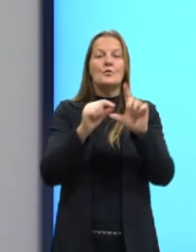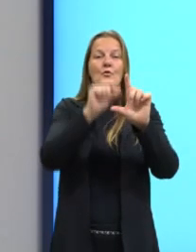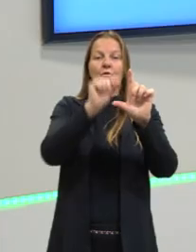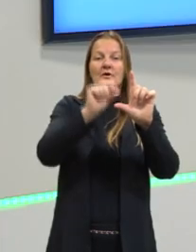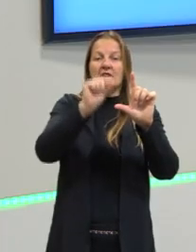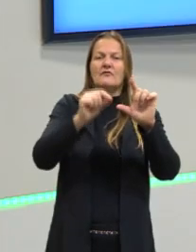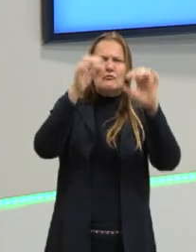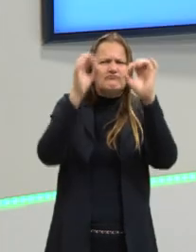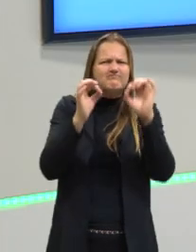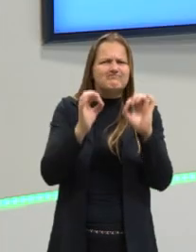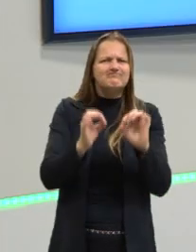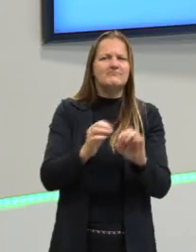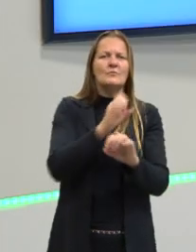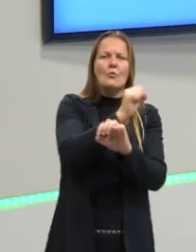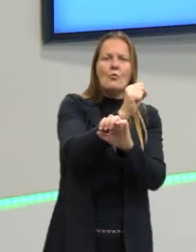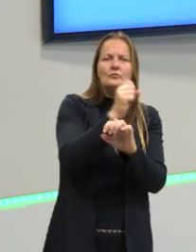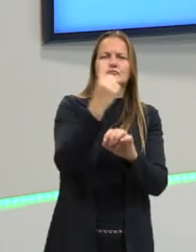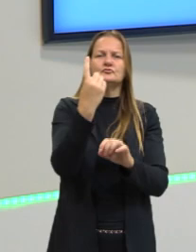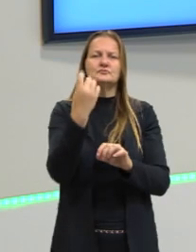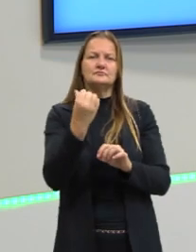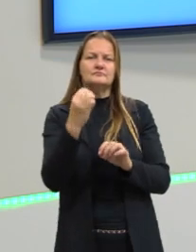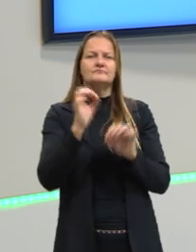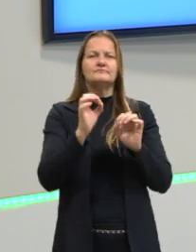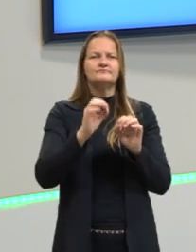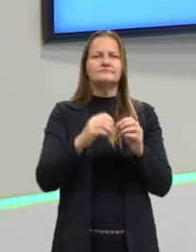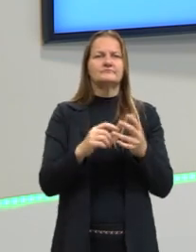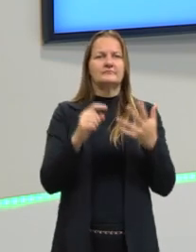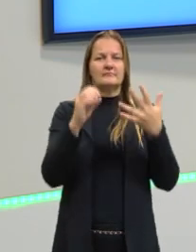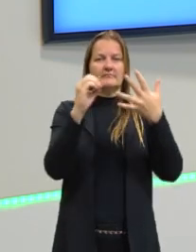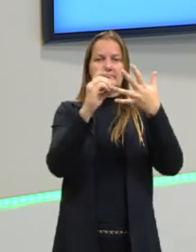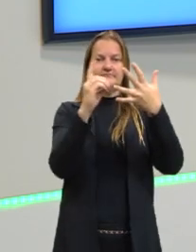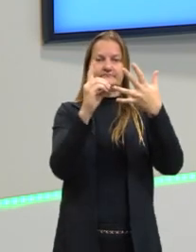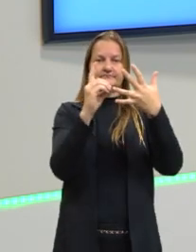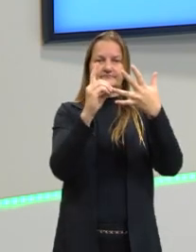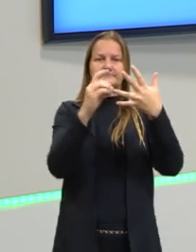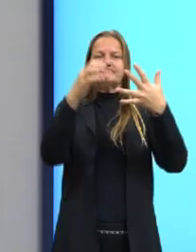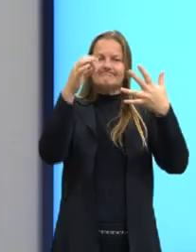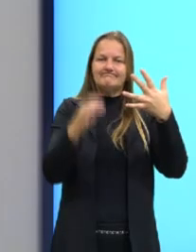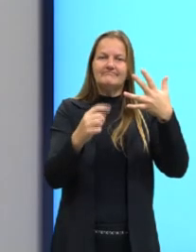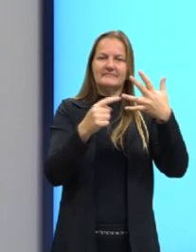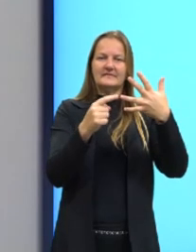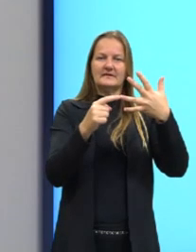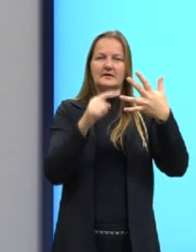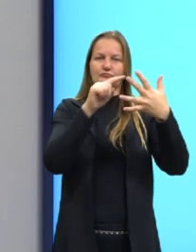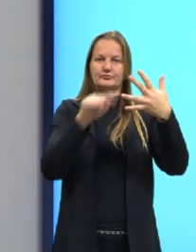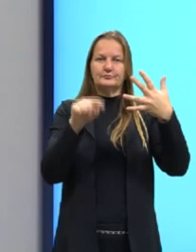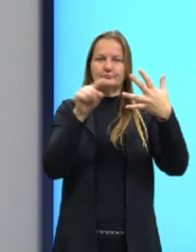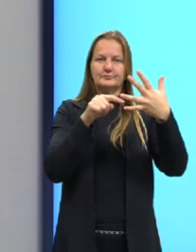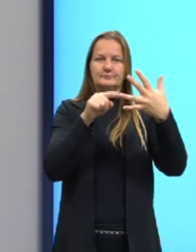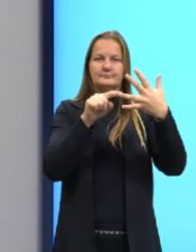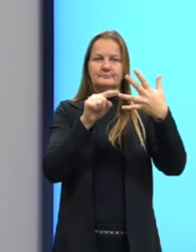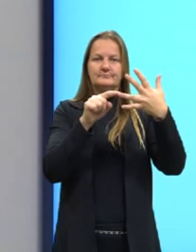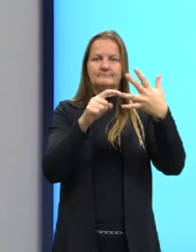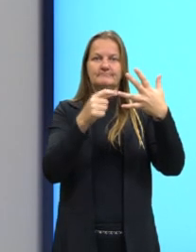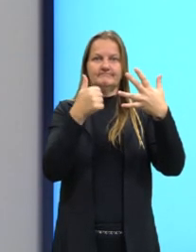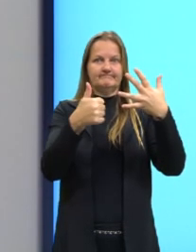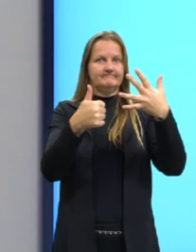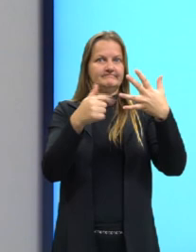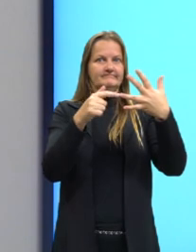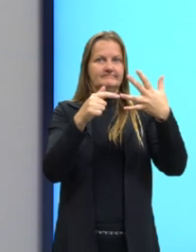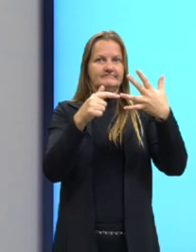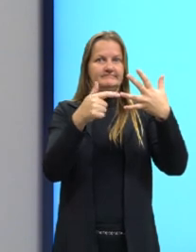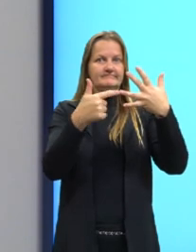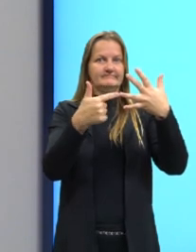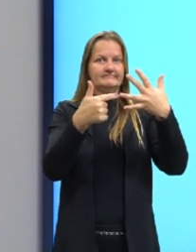dentro e essa taxa percentual então a afirmação correta então é a letra de essa é a nossa